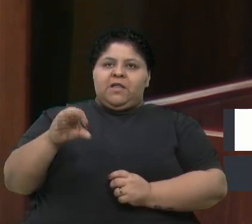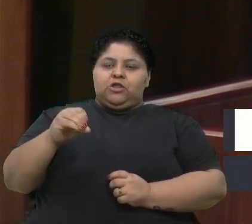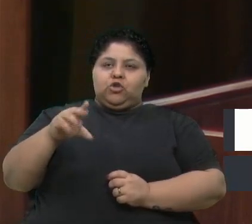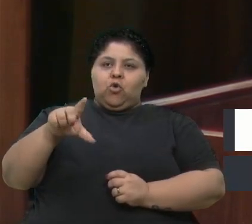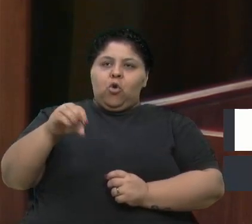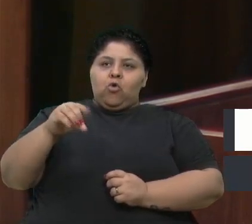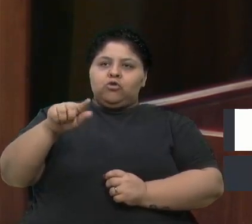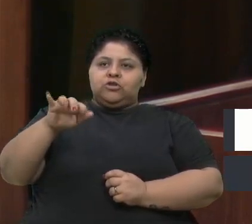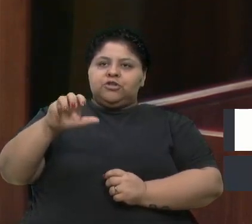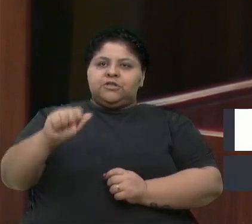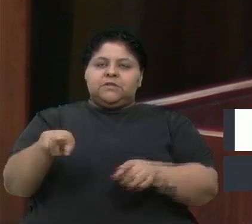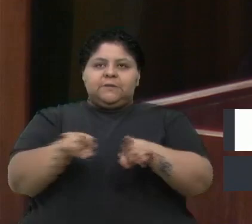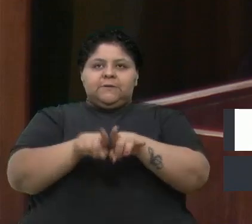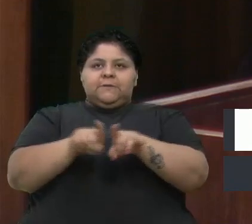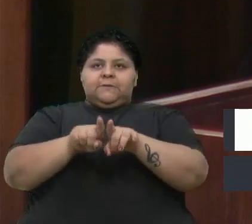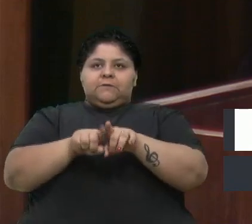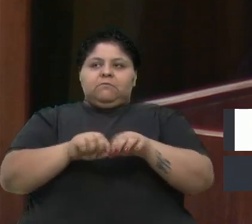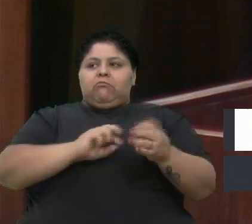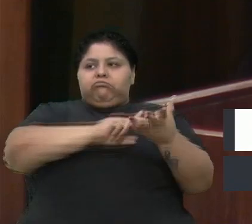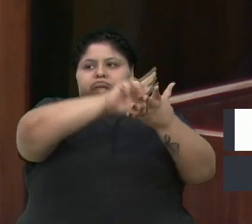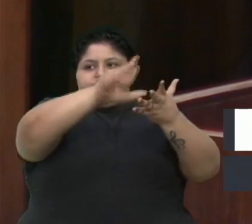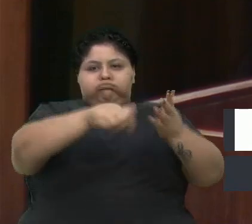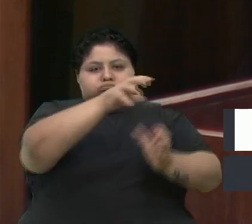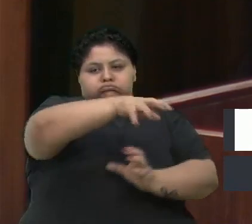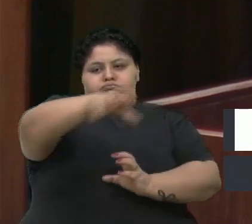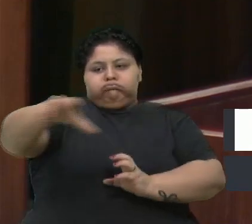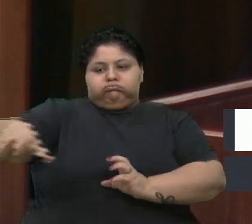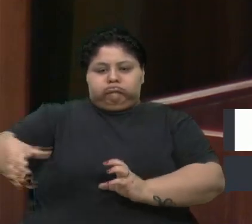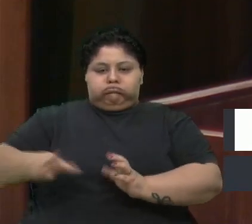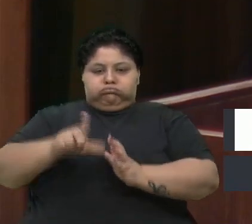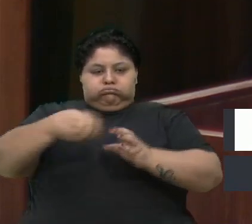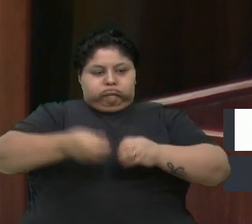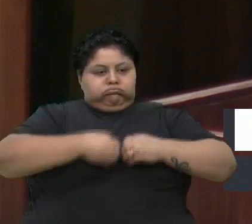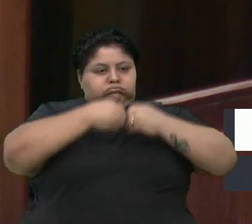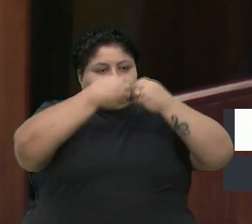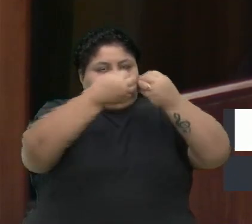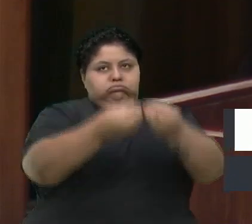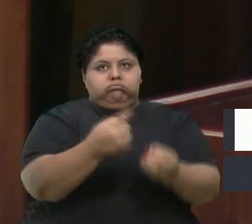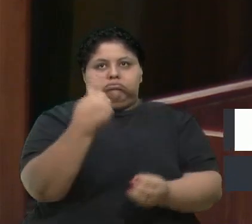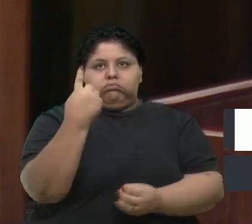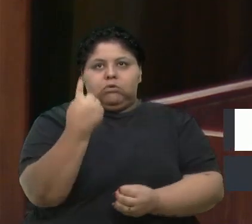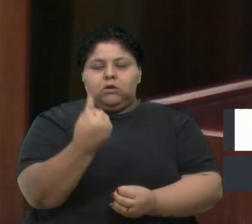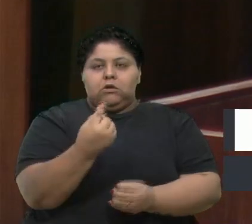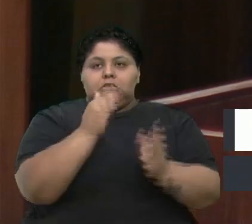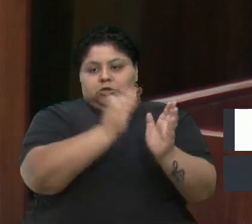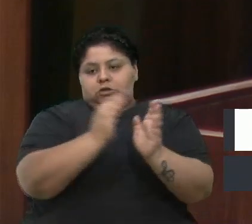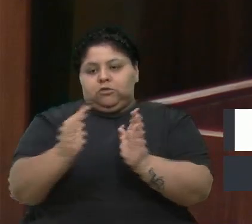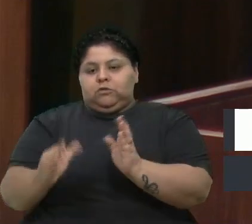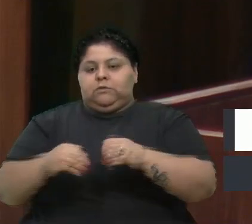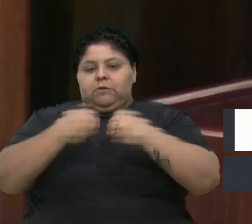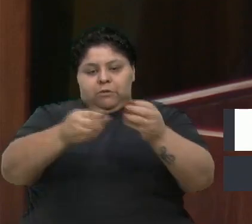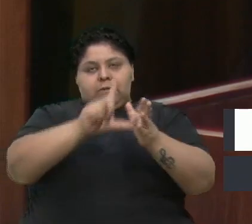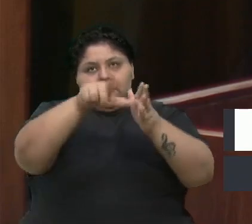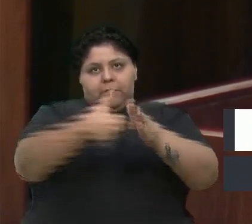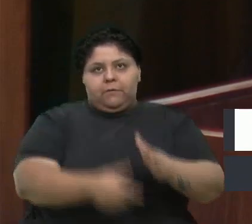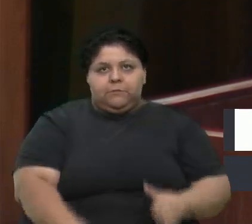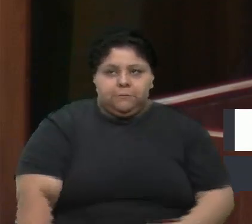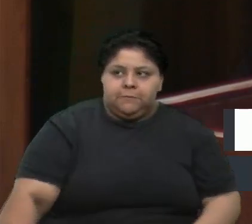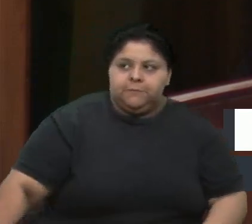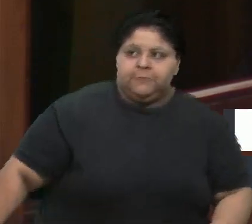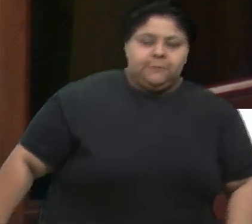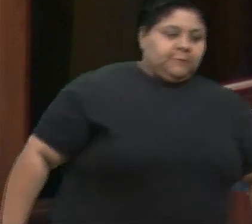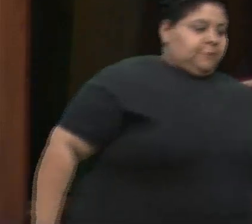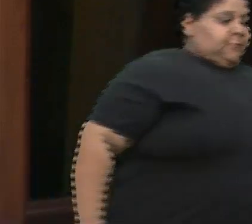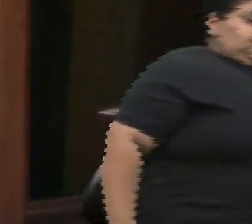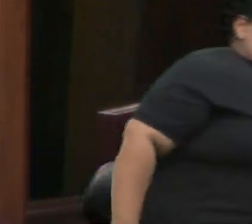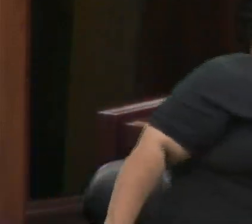médicos e multidisciplinares que serão entregues em uma segunda etapa da implementação. Mas o importante é